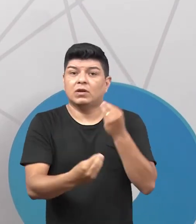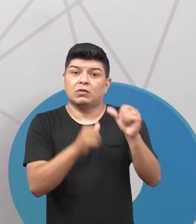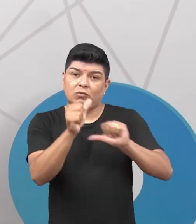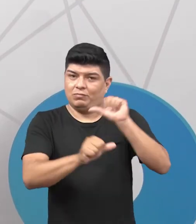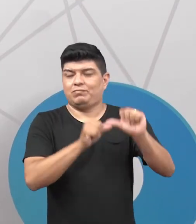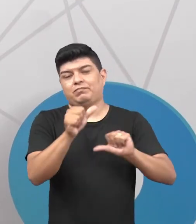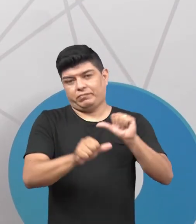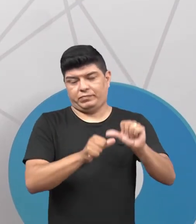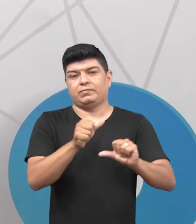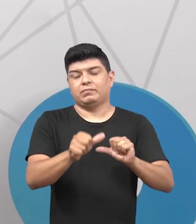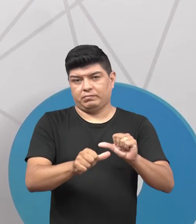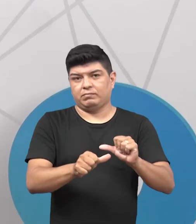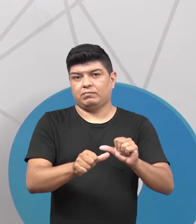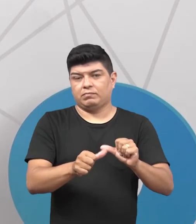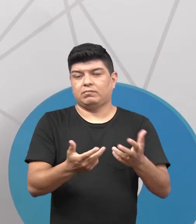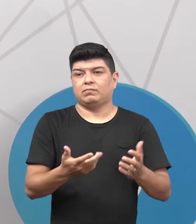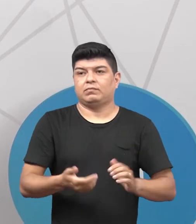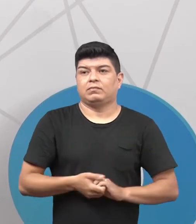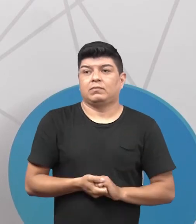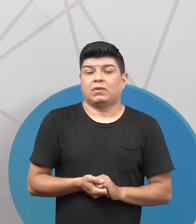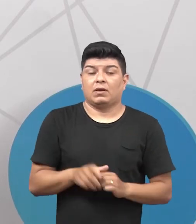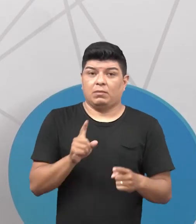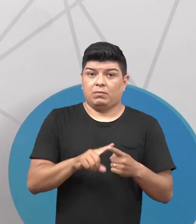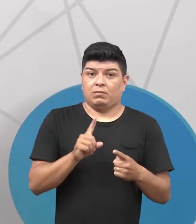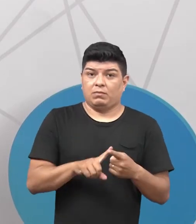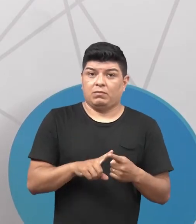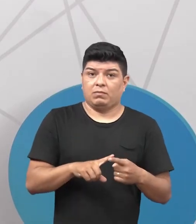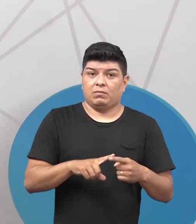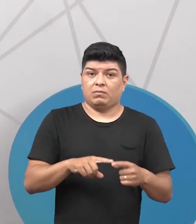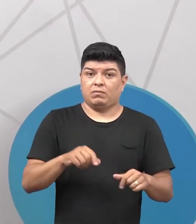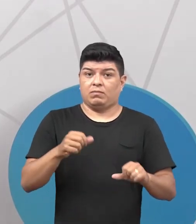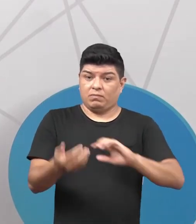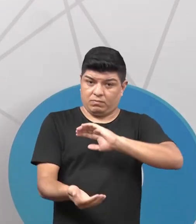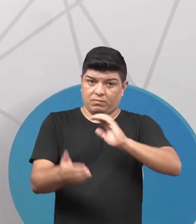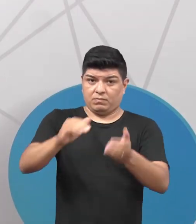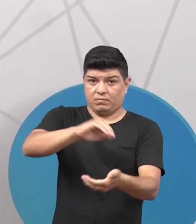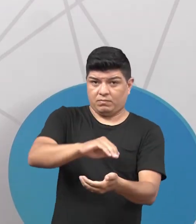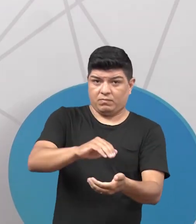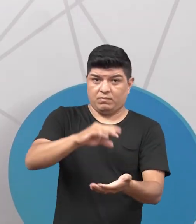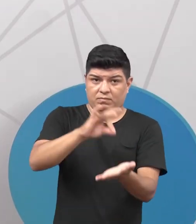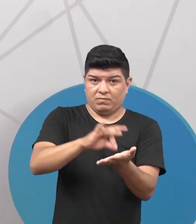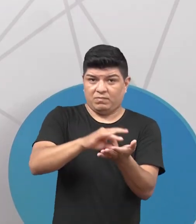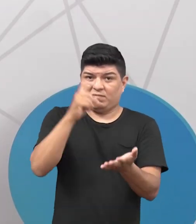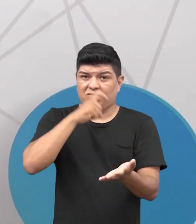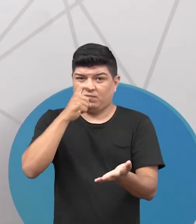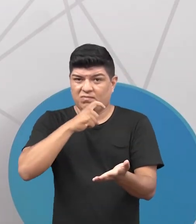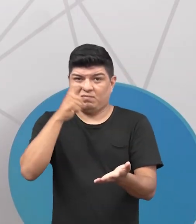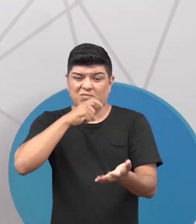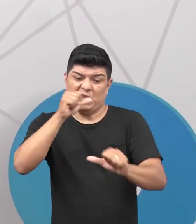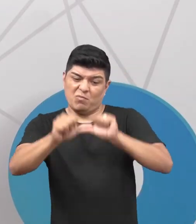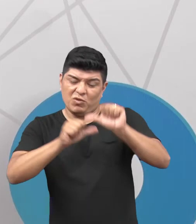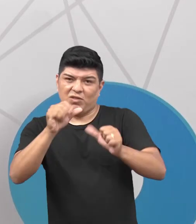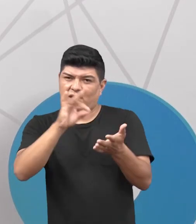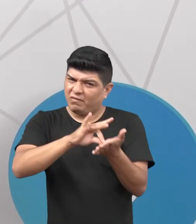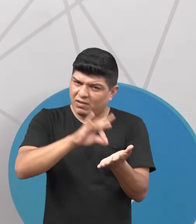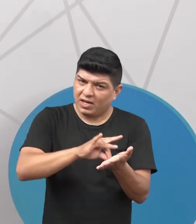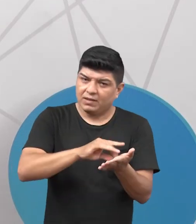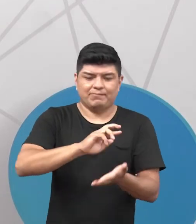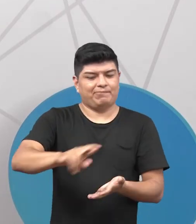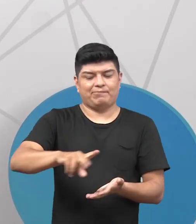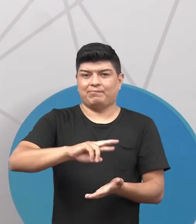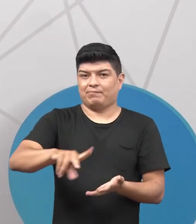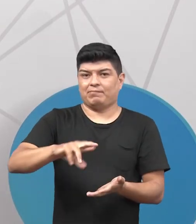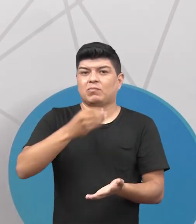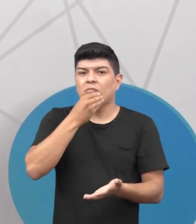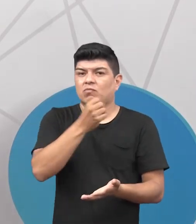discurso retórico, como faziam os sofistas. Porque a retórica transformava mentira em verdade e verdade em mentira. Sem contar que o Sócrates